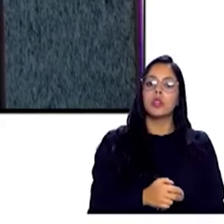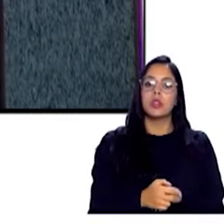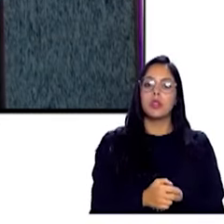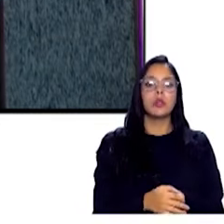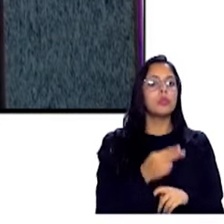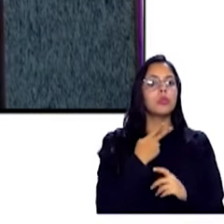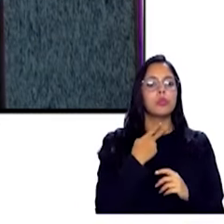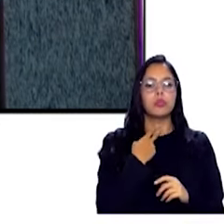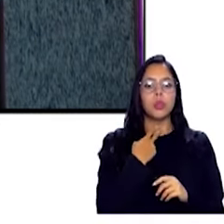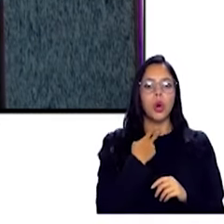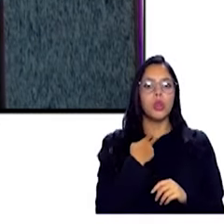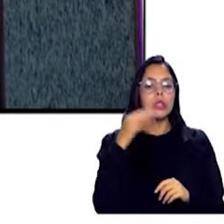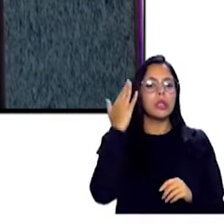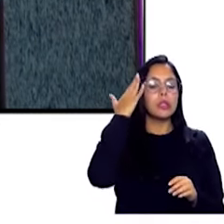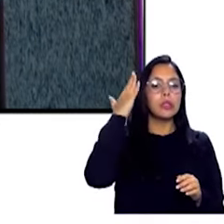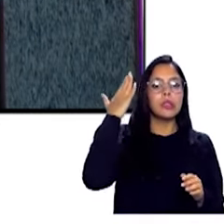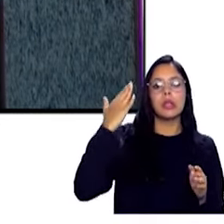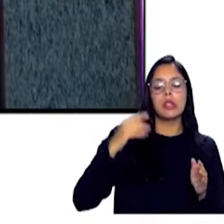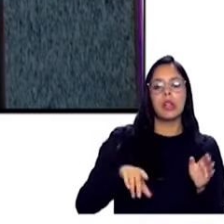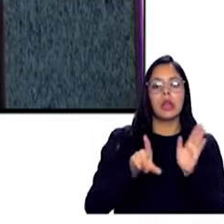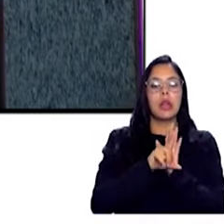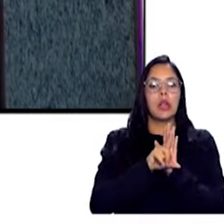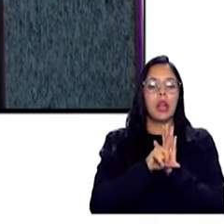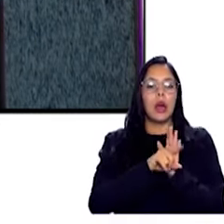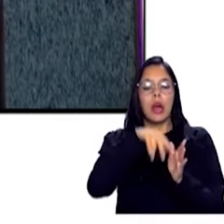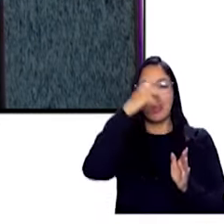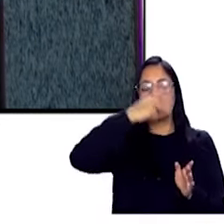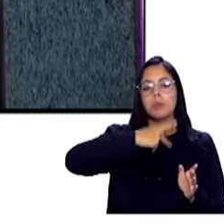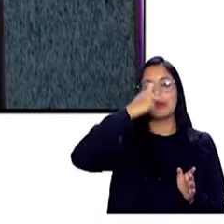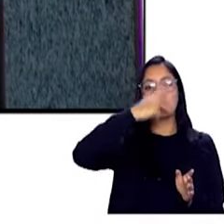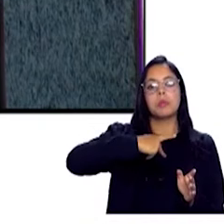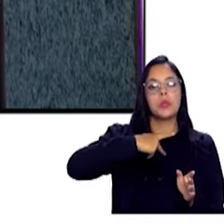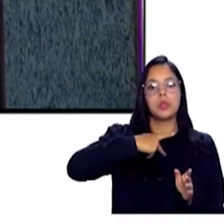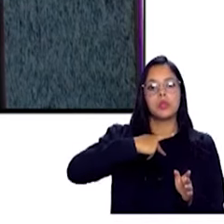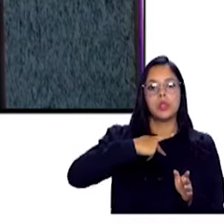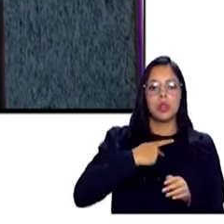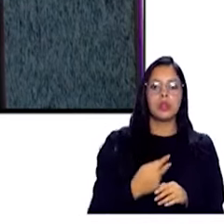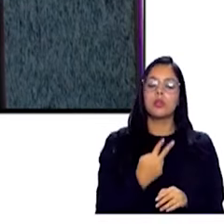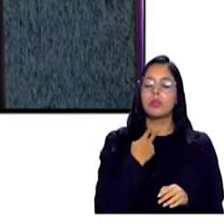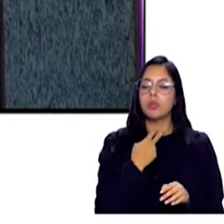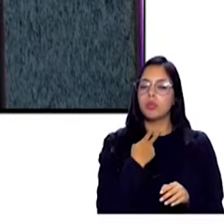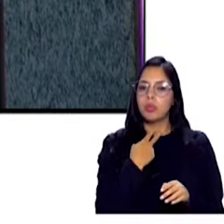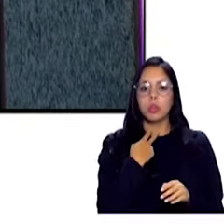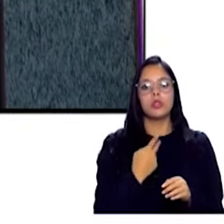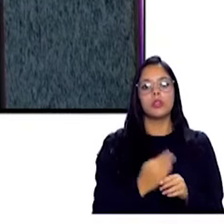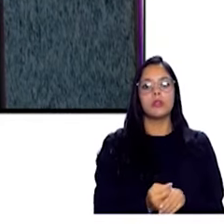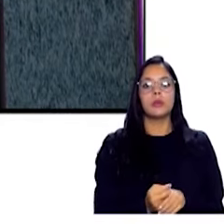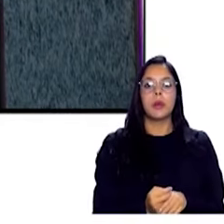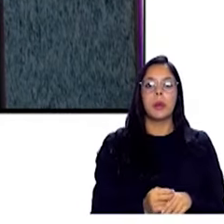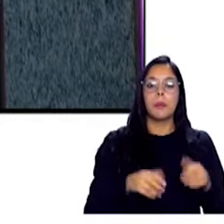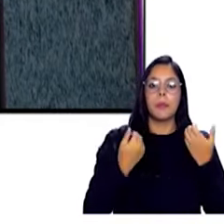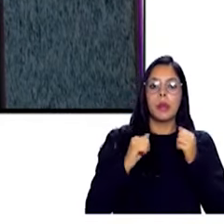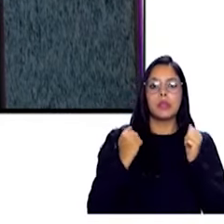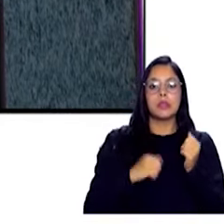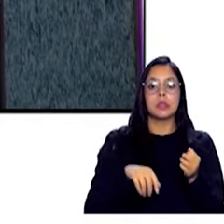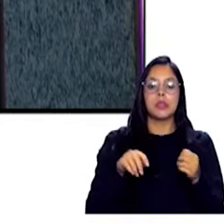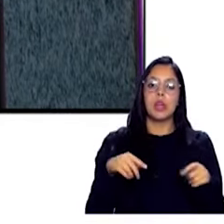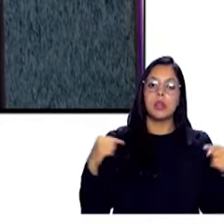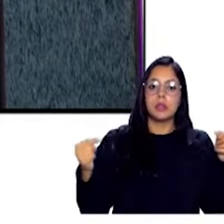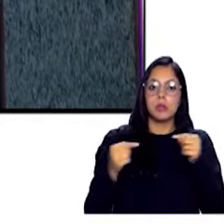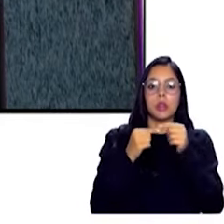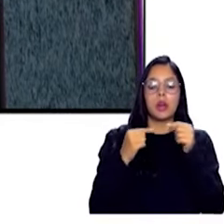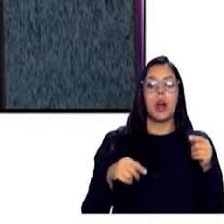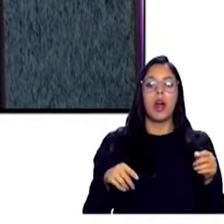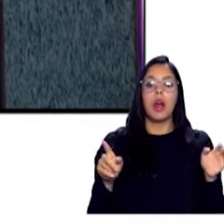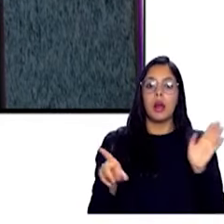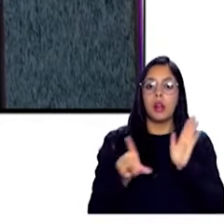interpretar simplesmente a lei à luz da Constituição porque interpretação conforme interpretação